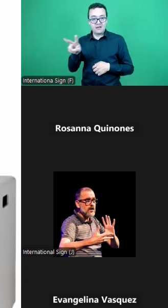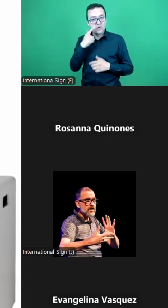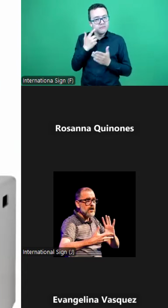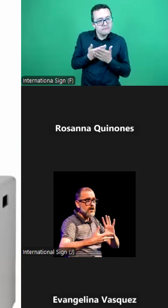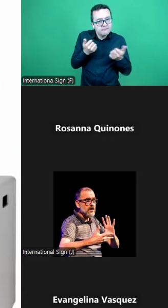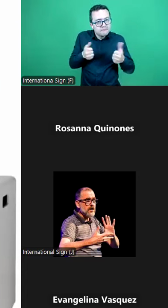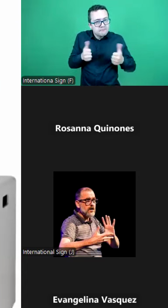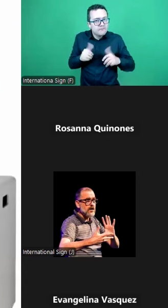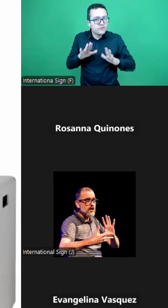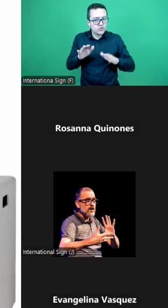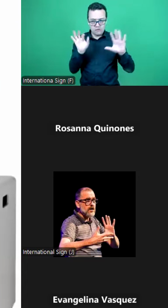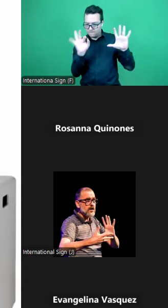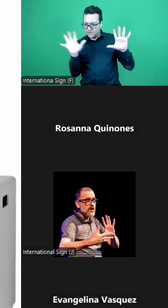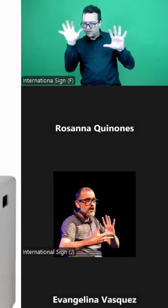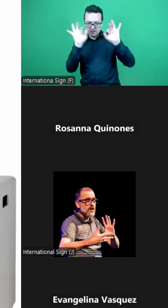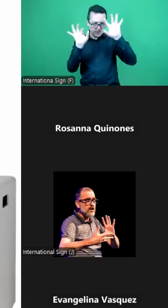E